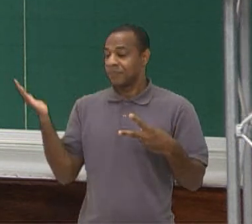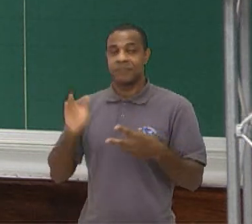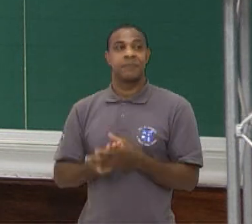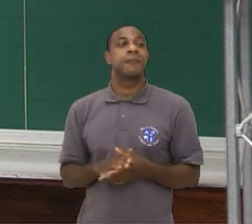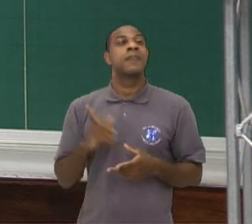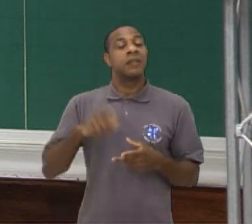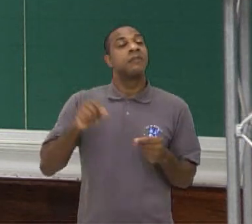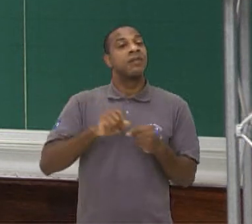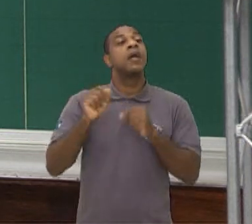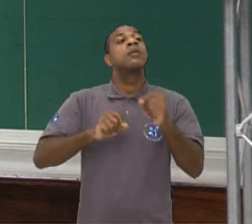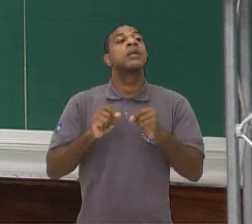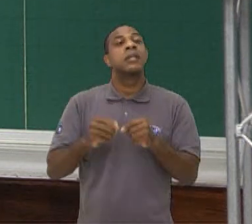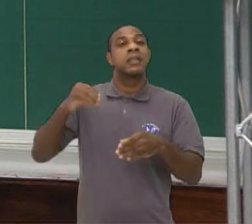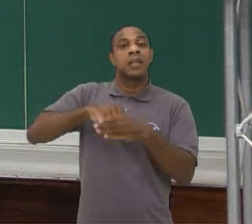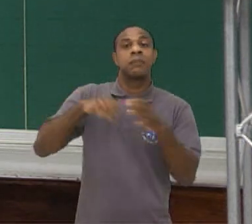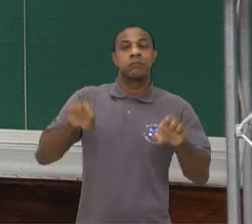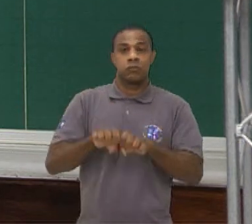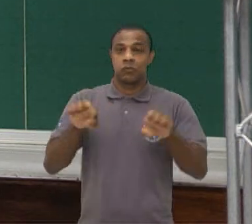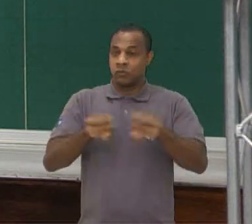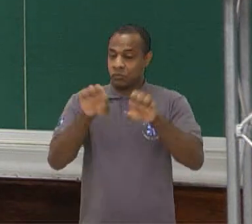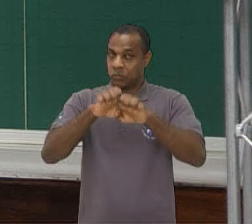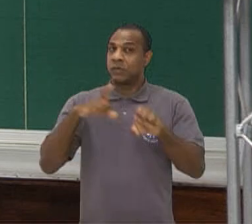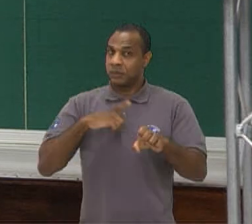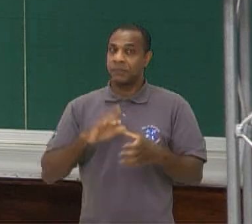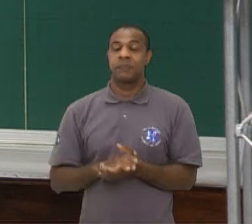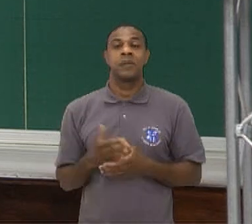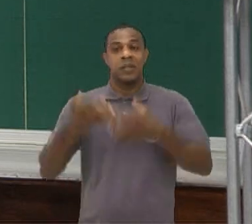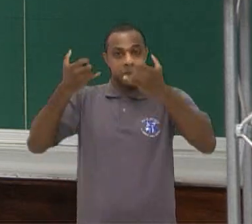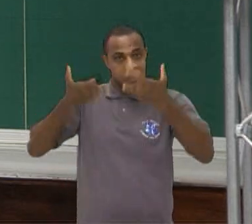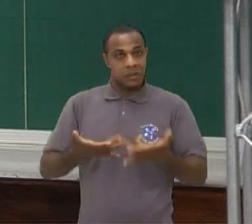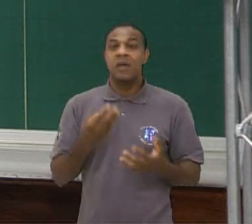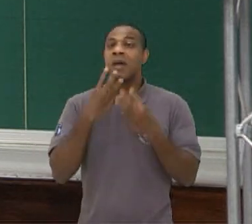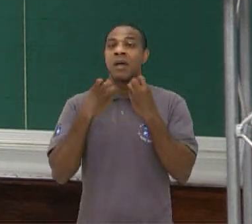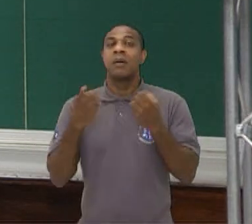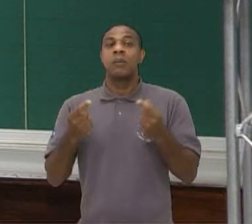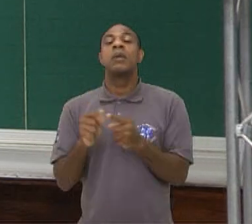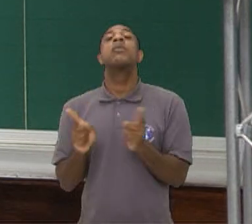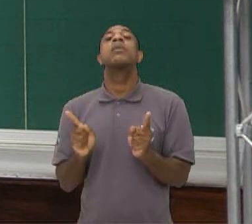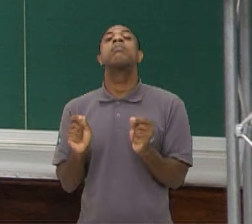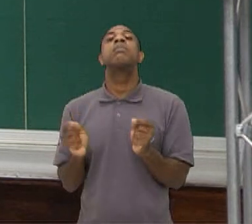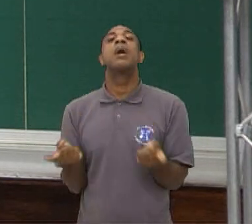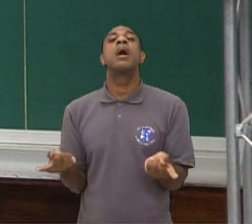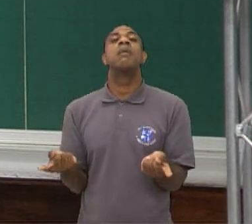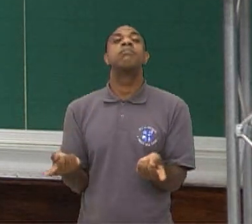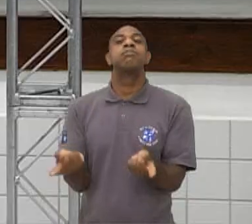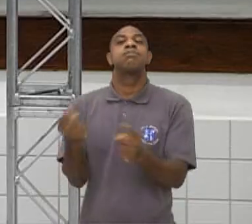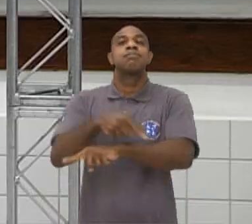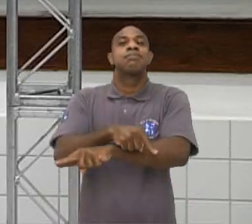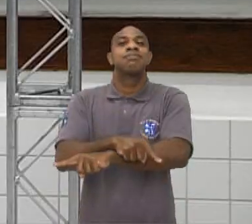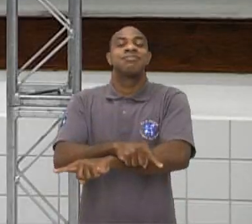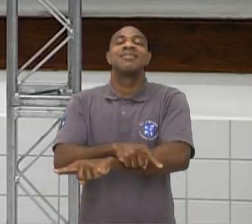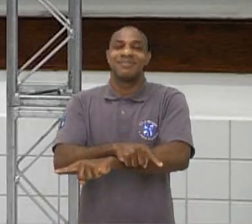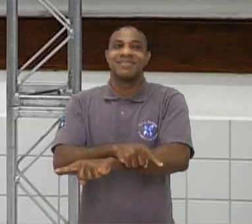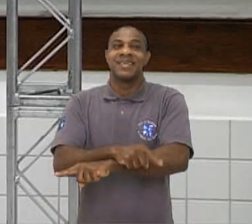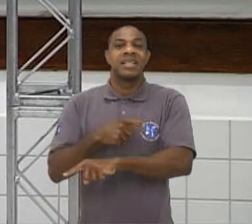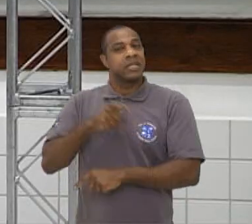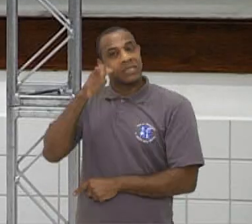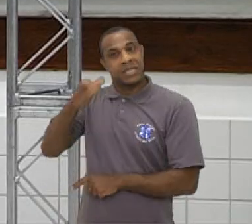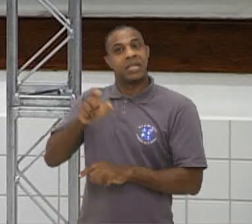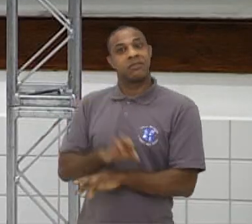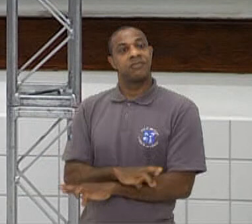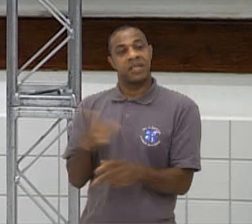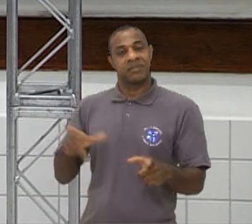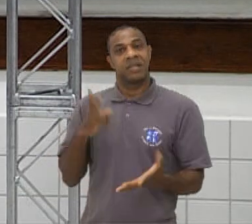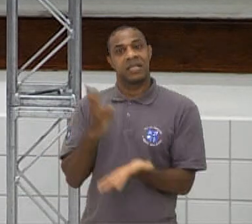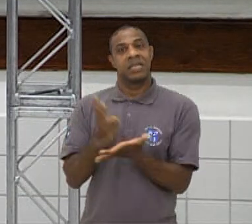E elas fazem parte da estrutura. O que o Marx está dizendo? Que elas são contrárias, elas têm interesses diferentes, elas estão em